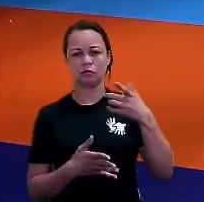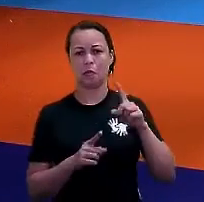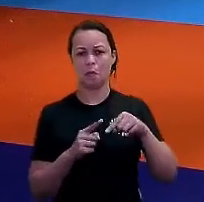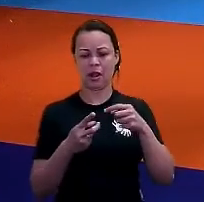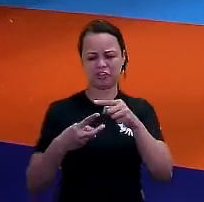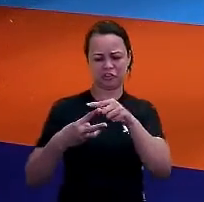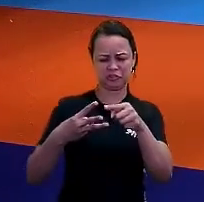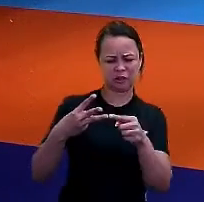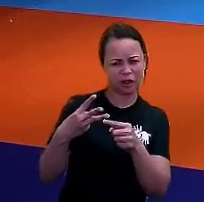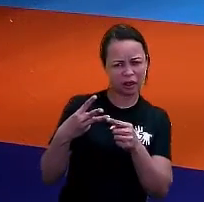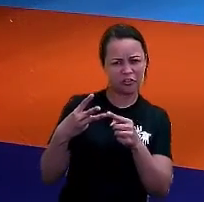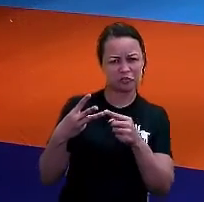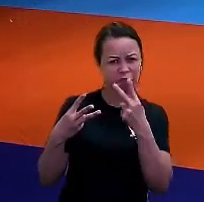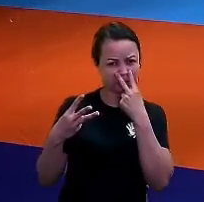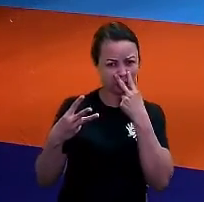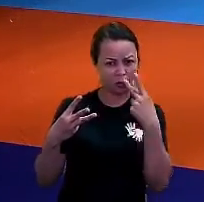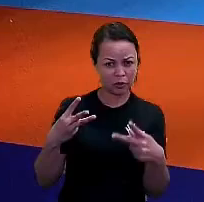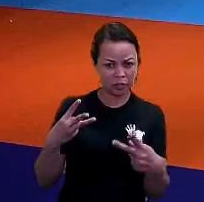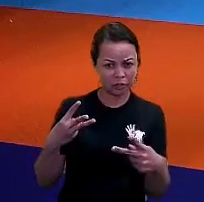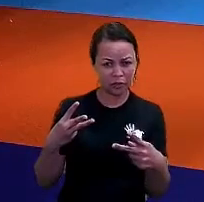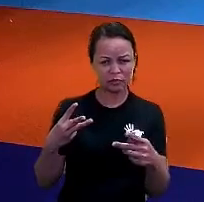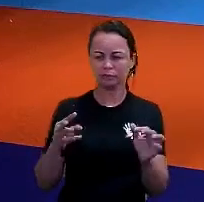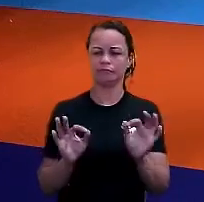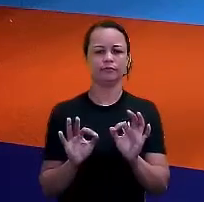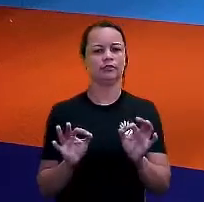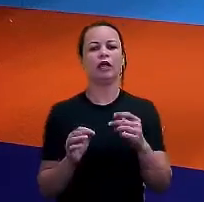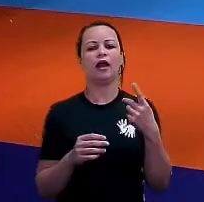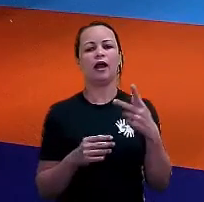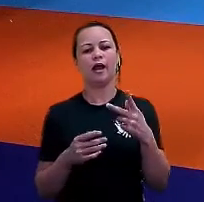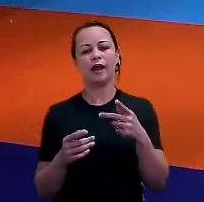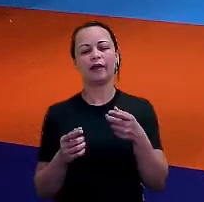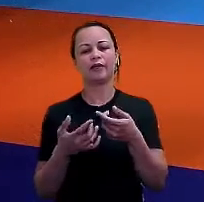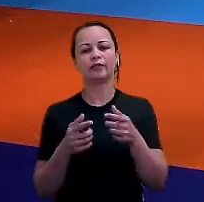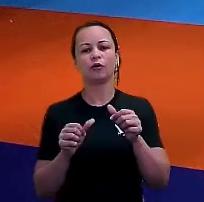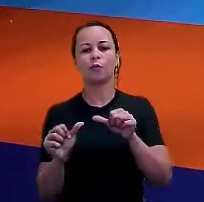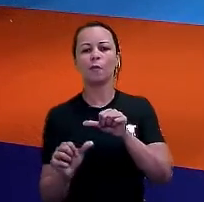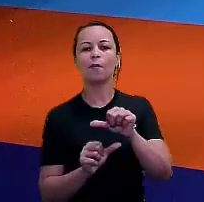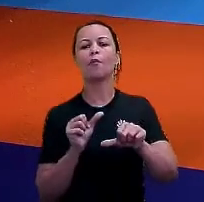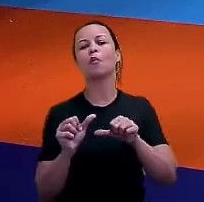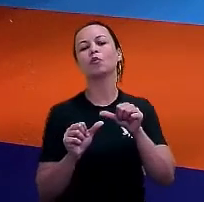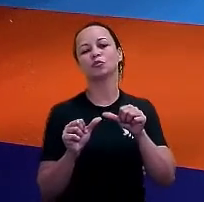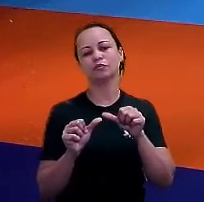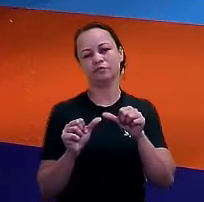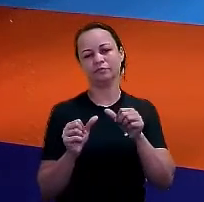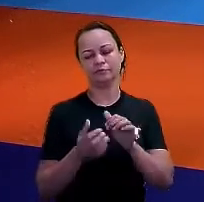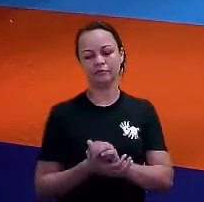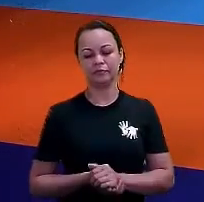com o nome de Vitória. E a cidade mais antiga prevalecia. Então, em